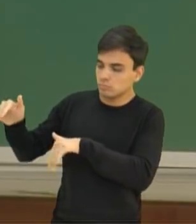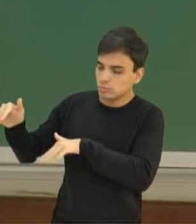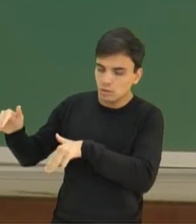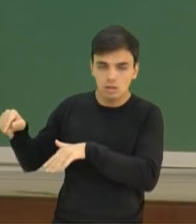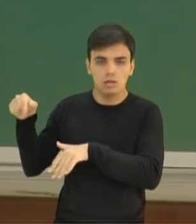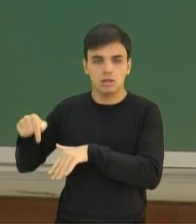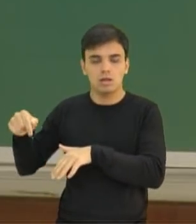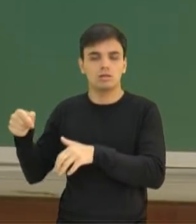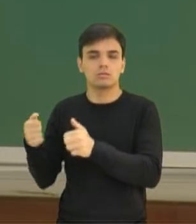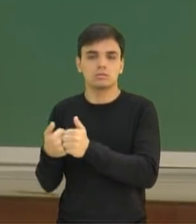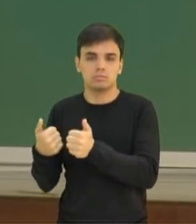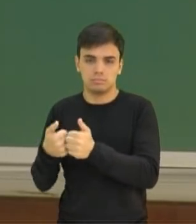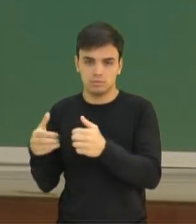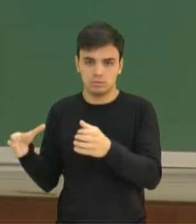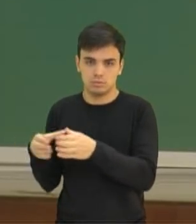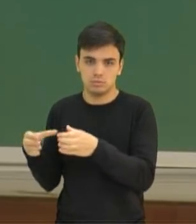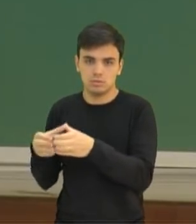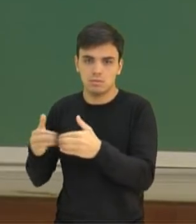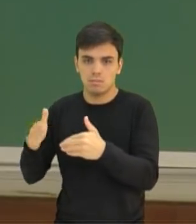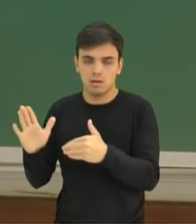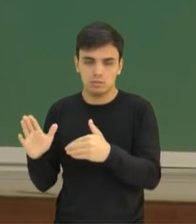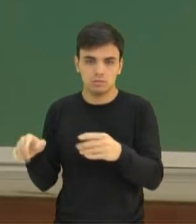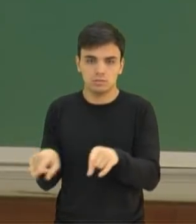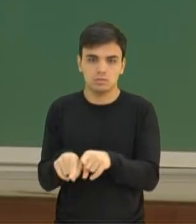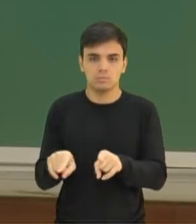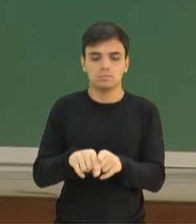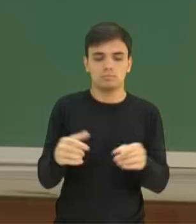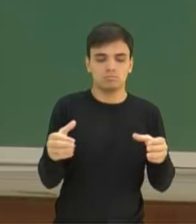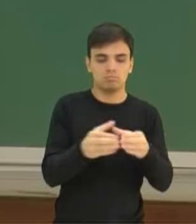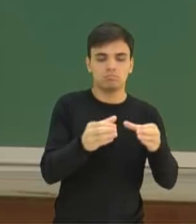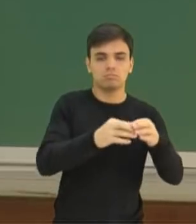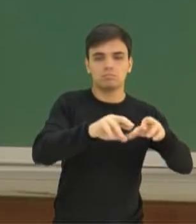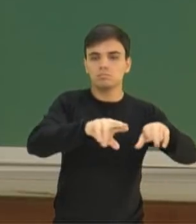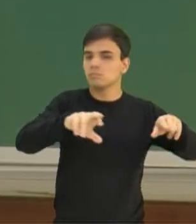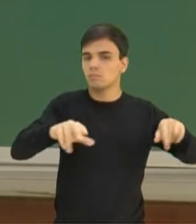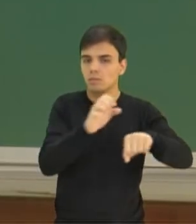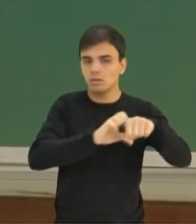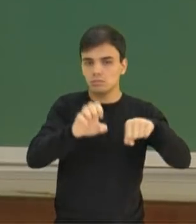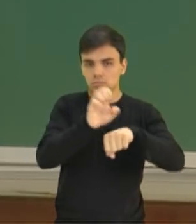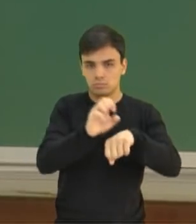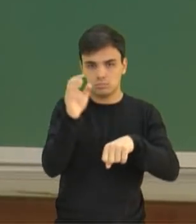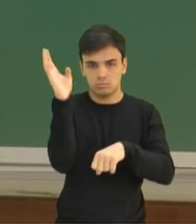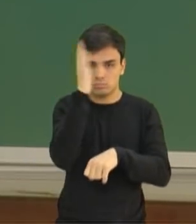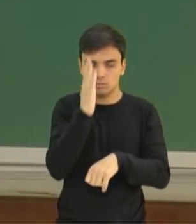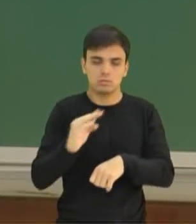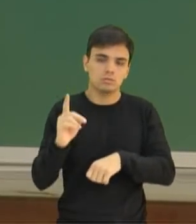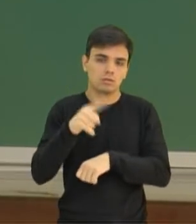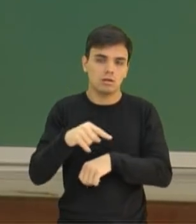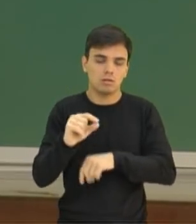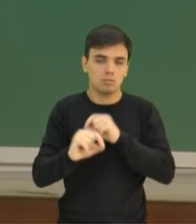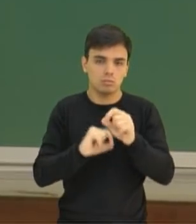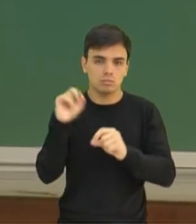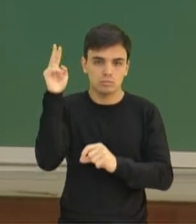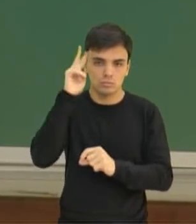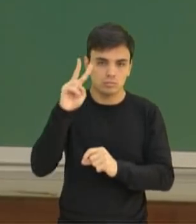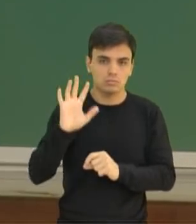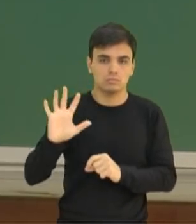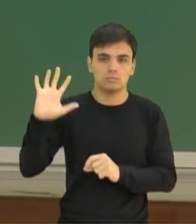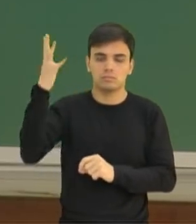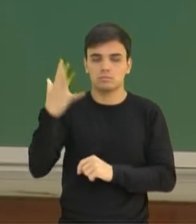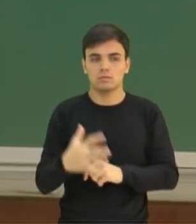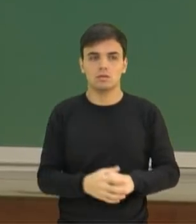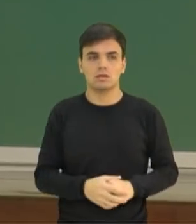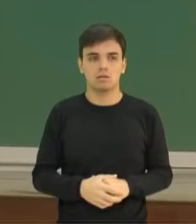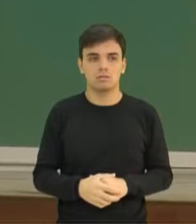de população, e para as demais regiões do Brasil. Isso é historicamente um processo que aconteceu, né?